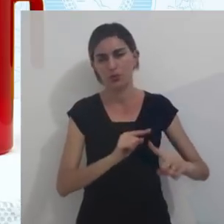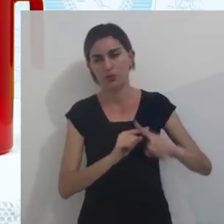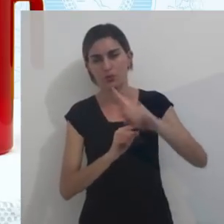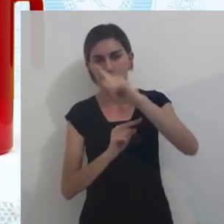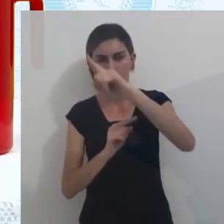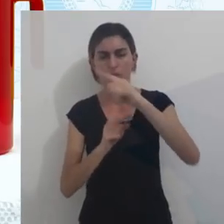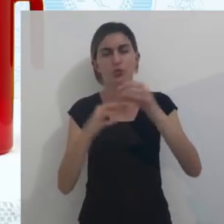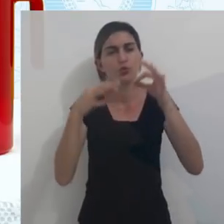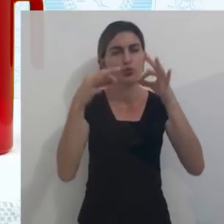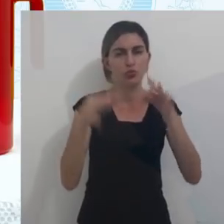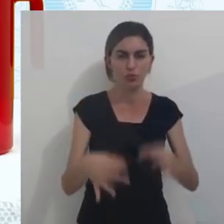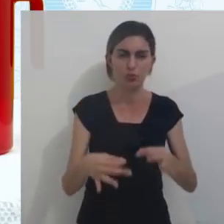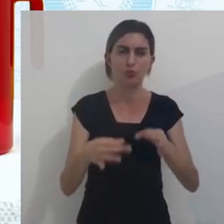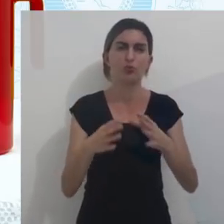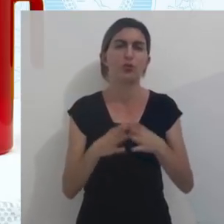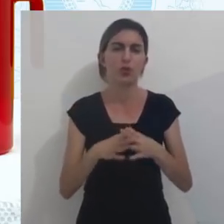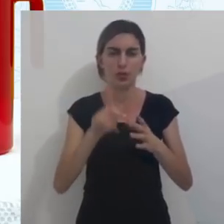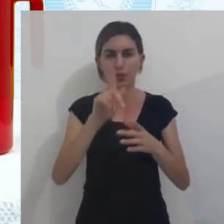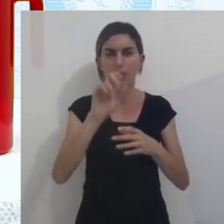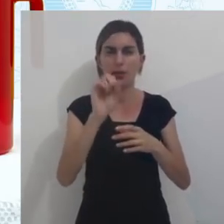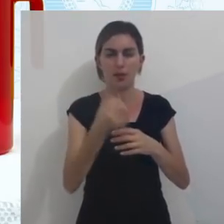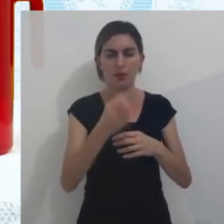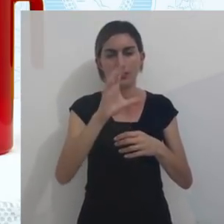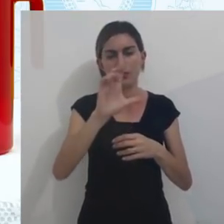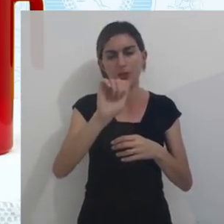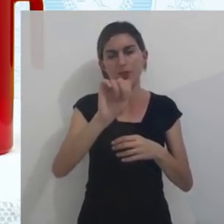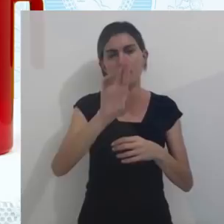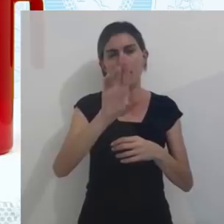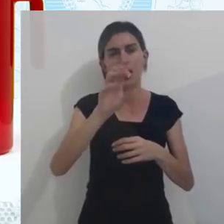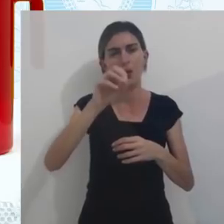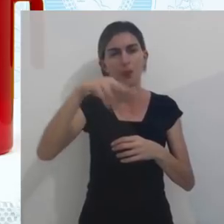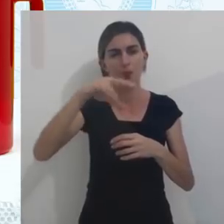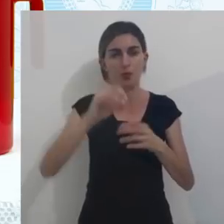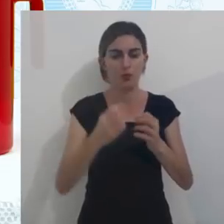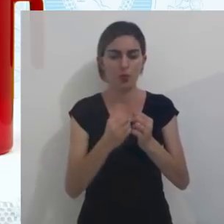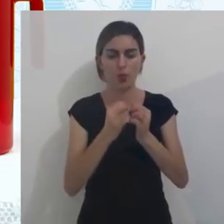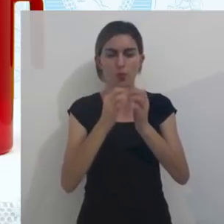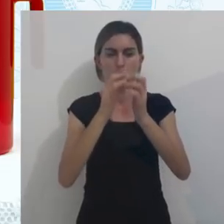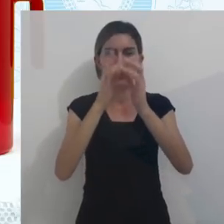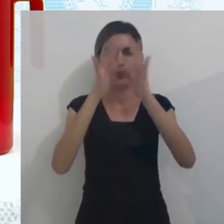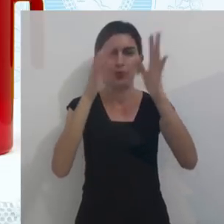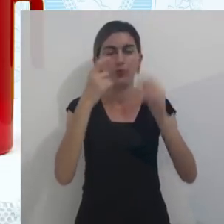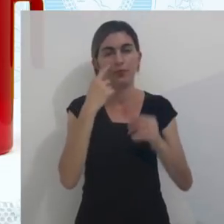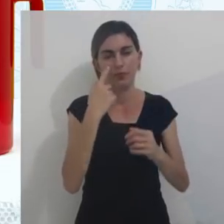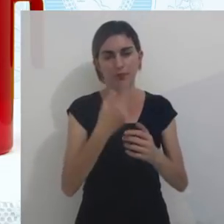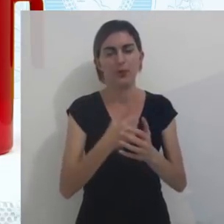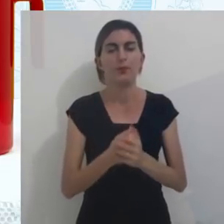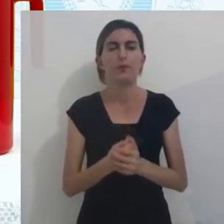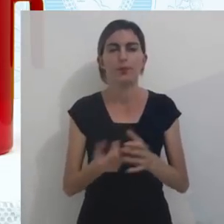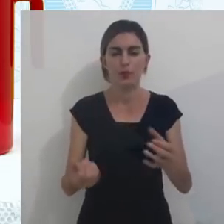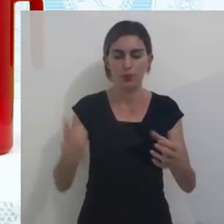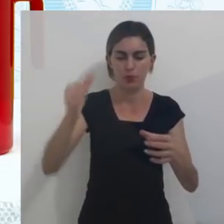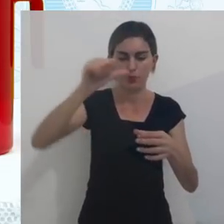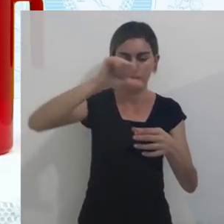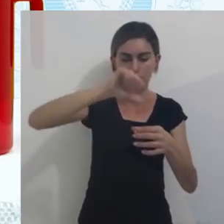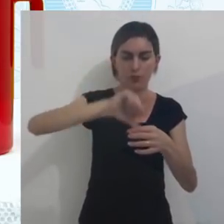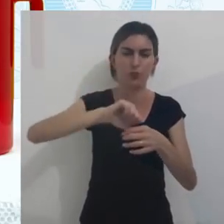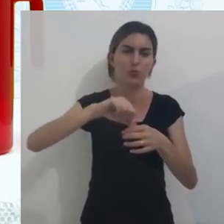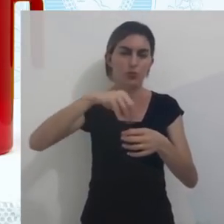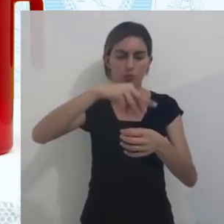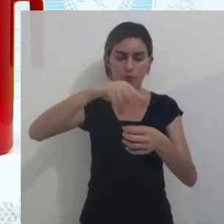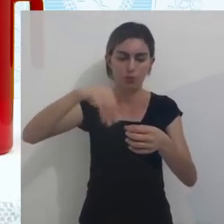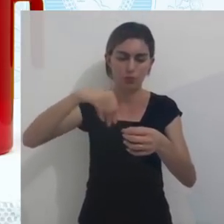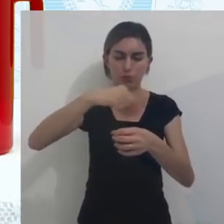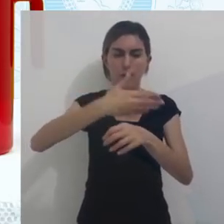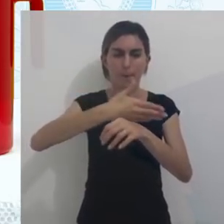daqui vai ser justamente o gás carbônico que vai ser liberado nessa reação. Vou aqui colocar o bicarbonato